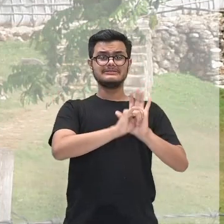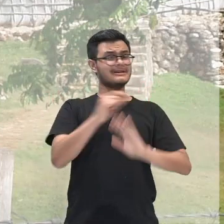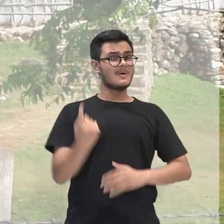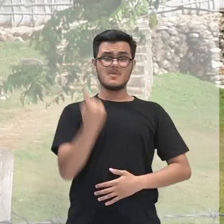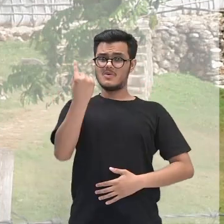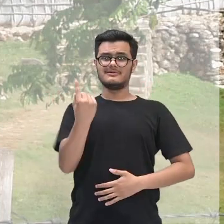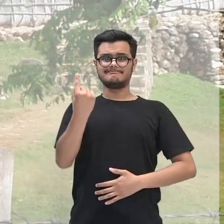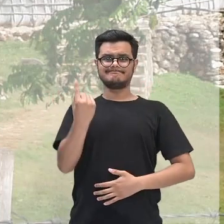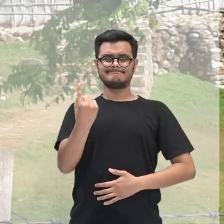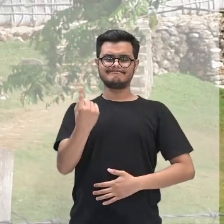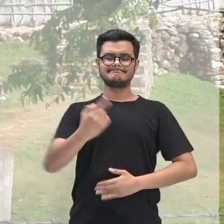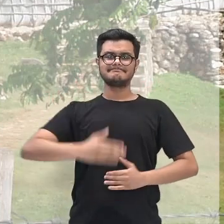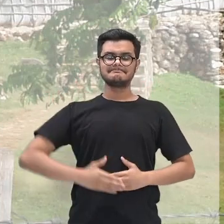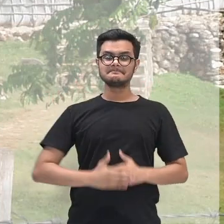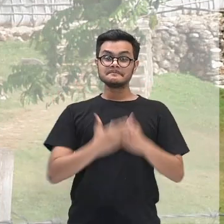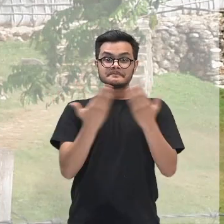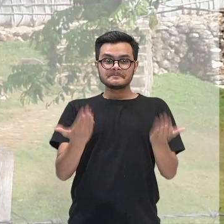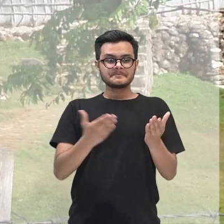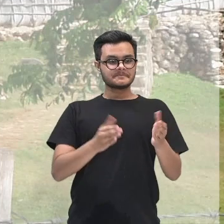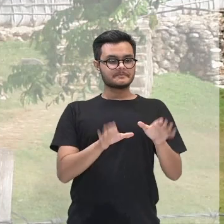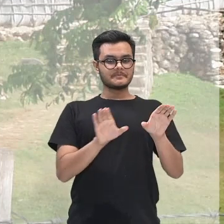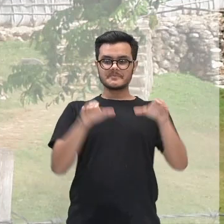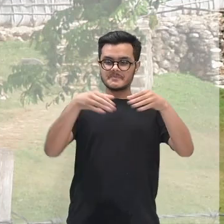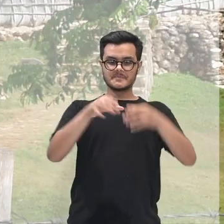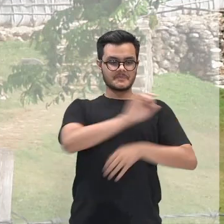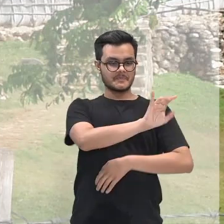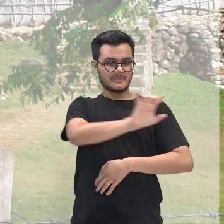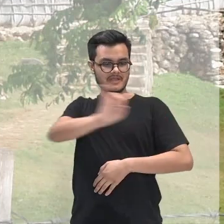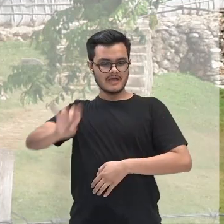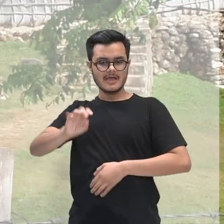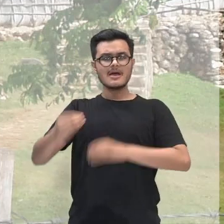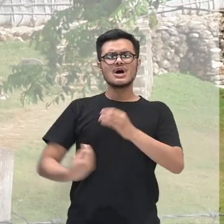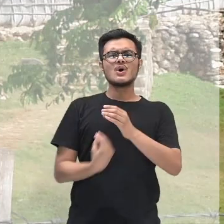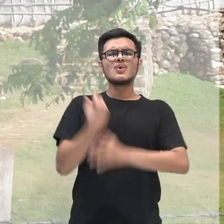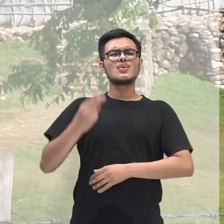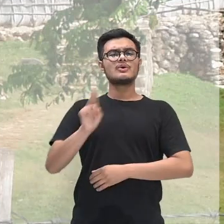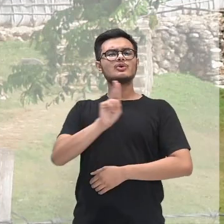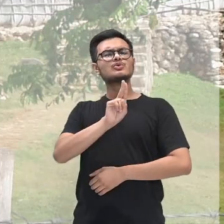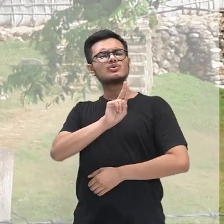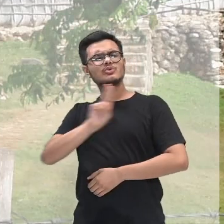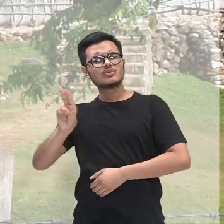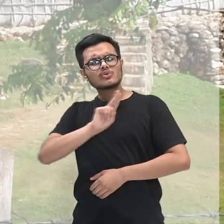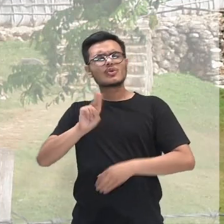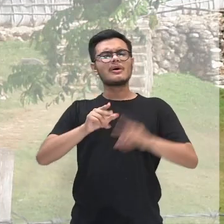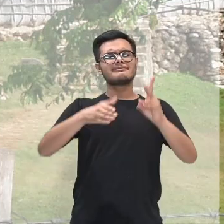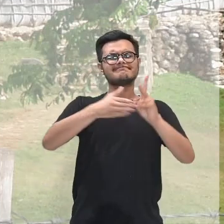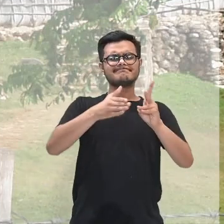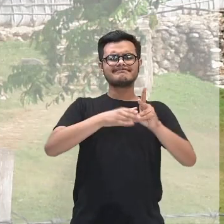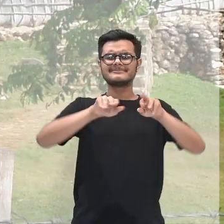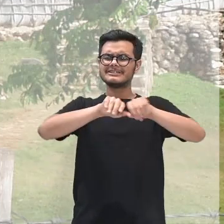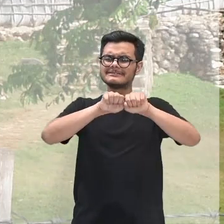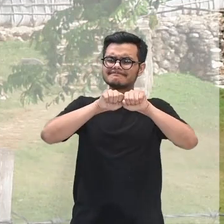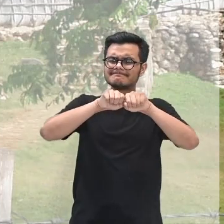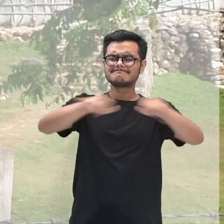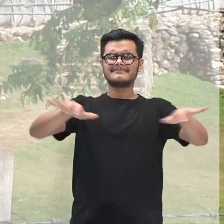tá? Dentre esses grupos, nós vamos ver aí se destacar os Yanomamis, os